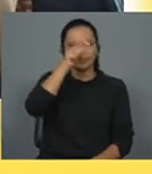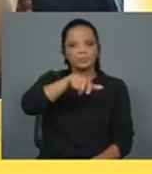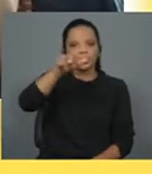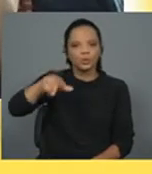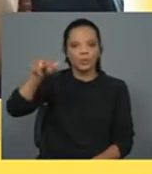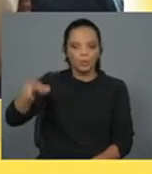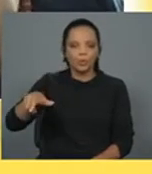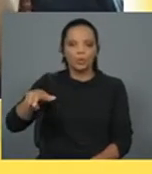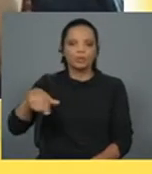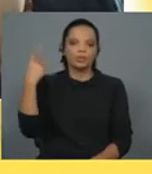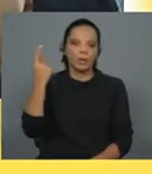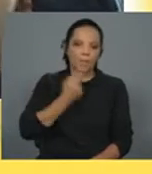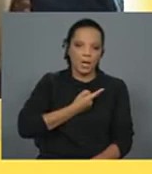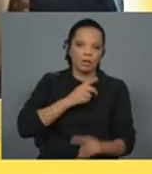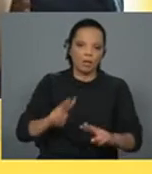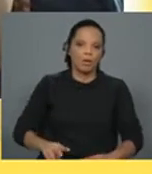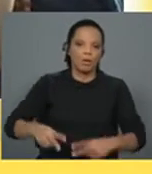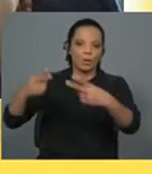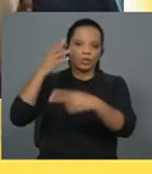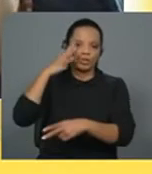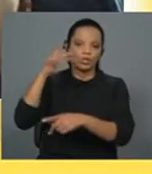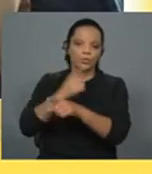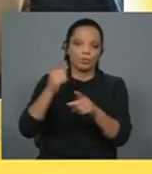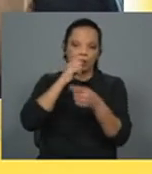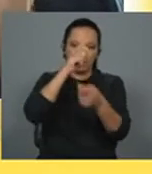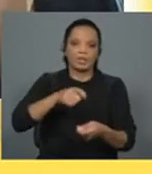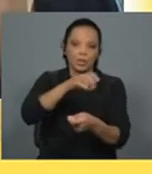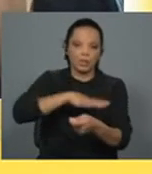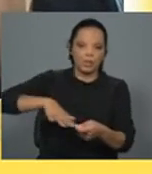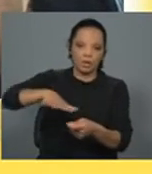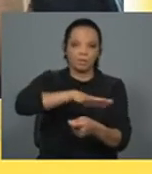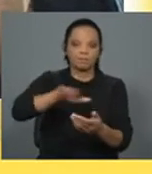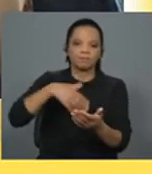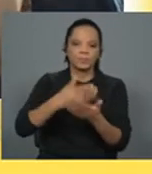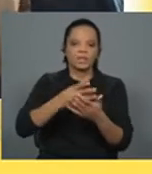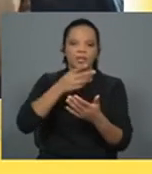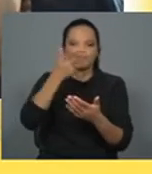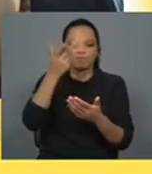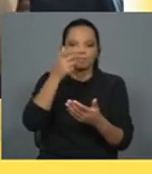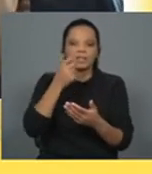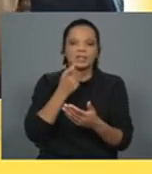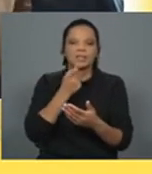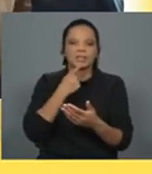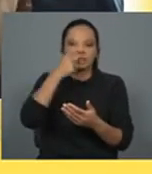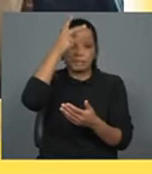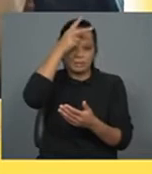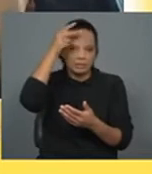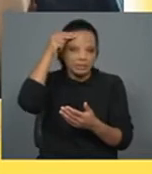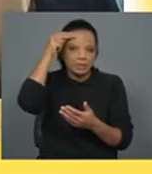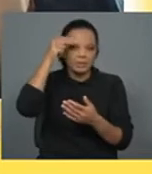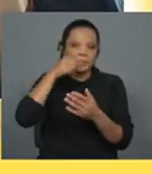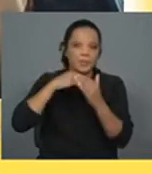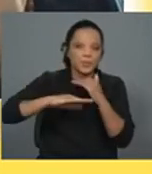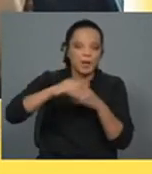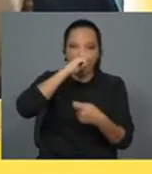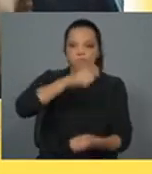que emigrar, porque os campos agrícolas ficaram cobertos de cinza, portanto, e durante uns anos não foi possível